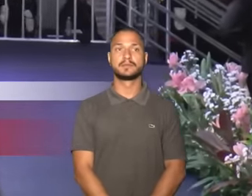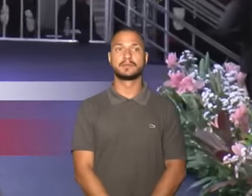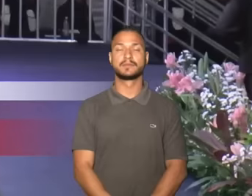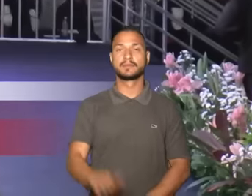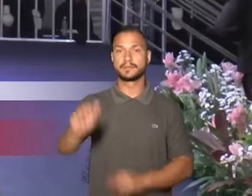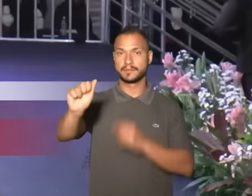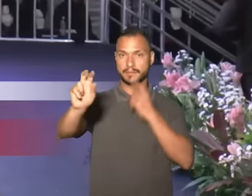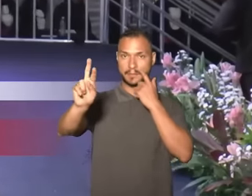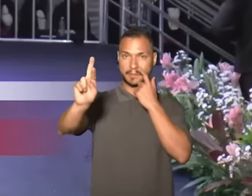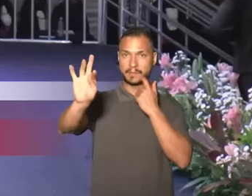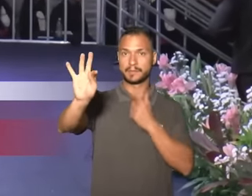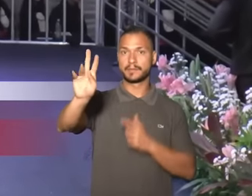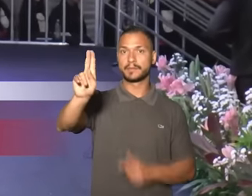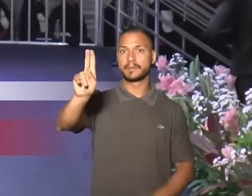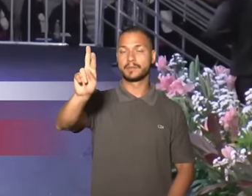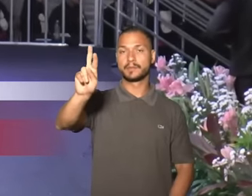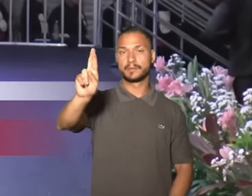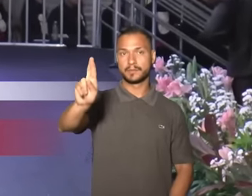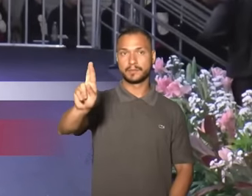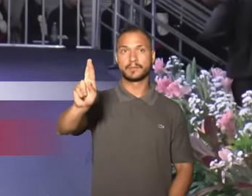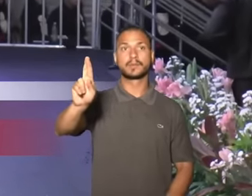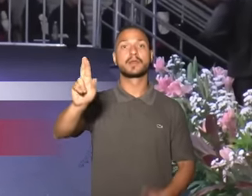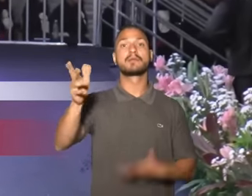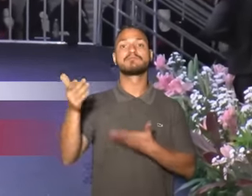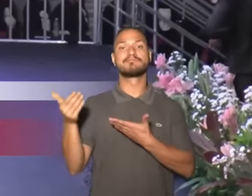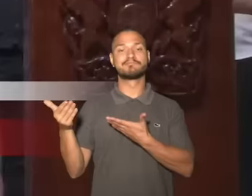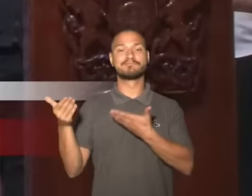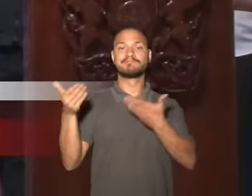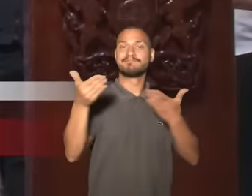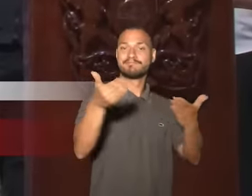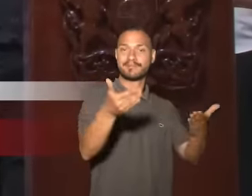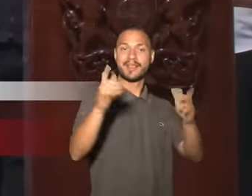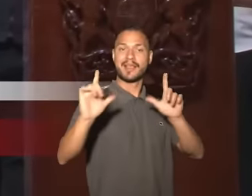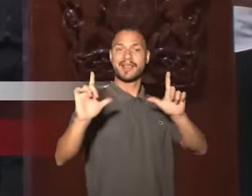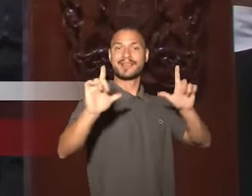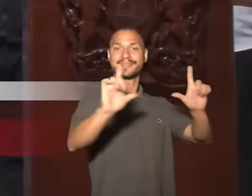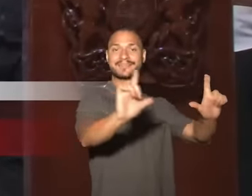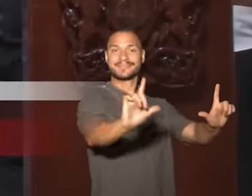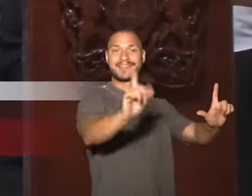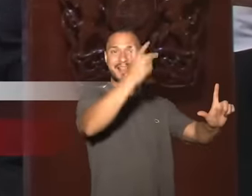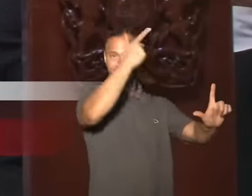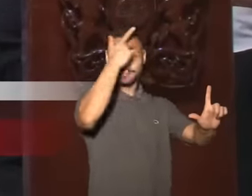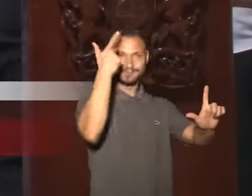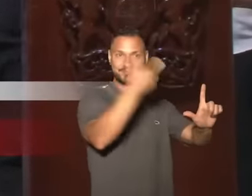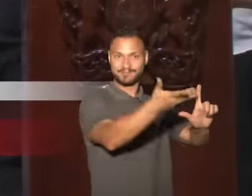Arthur dos Santos, que entregará as placas aos